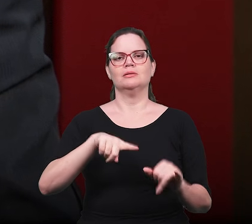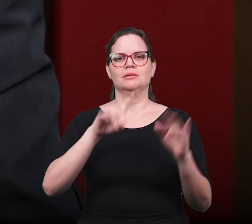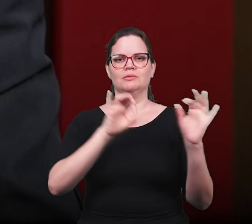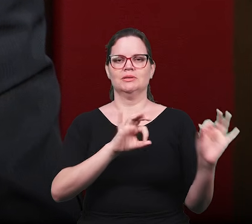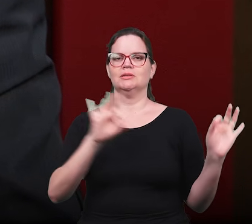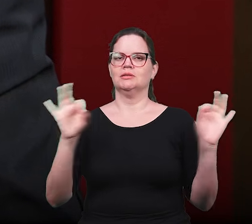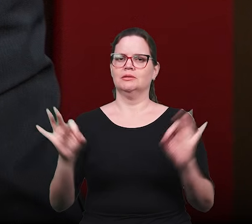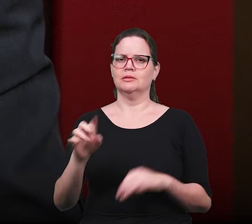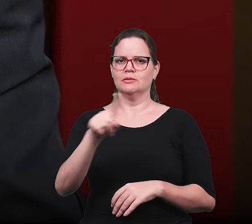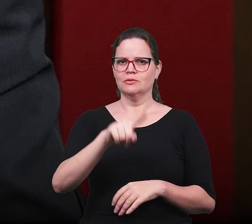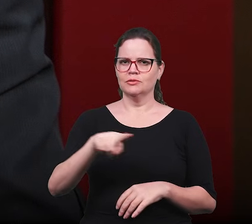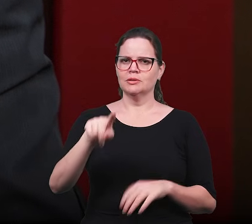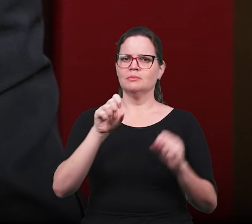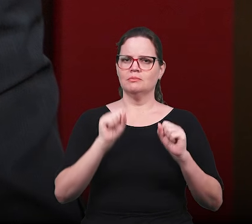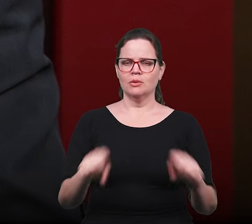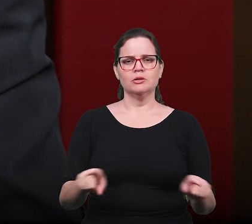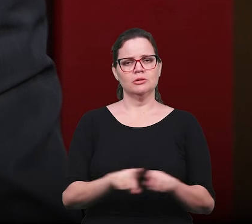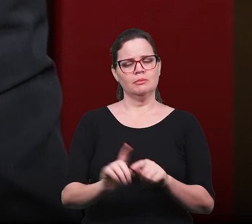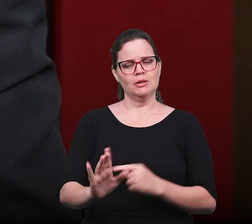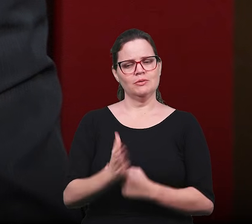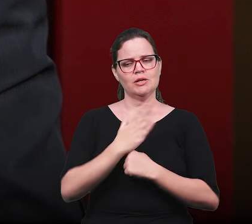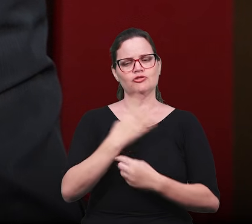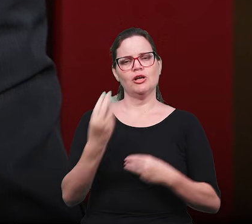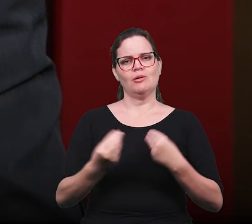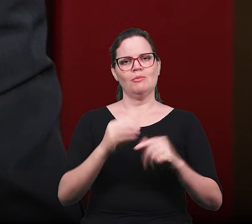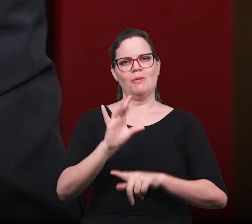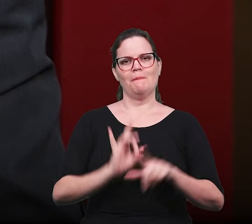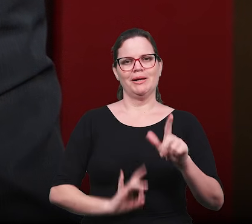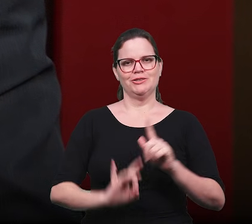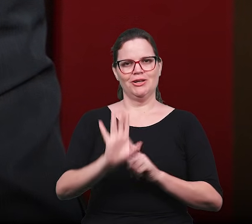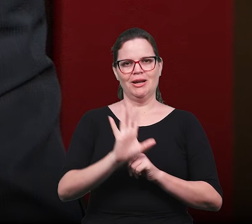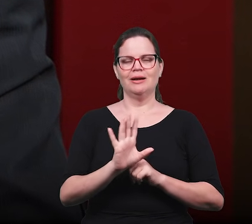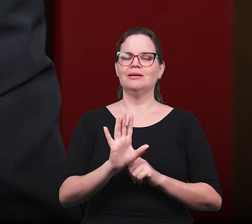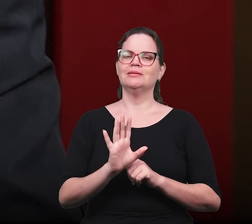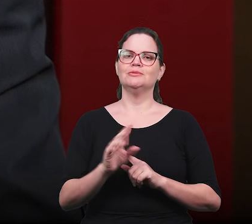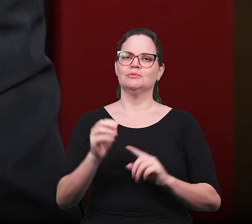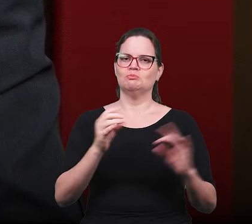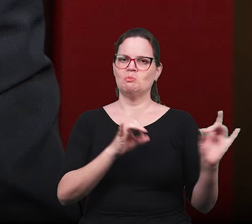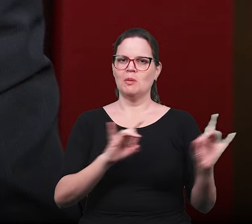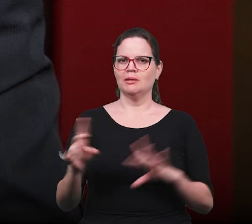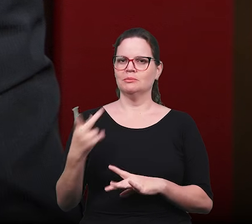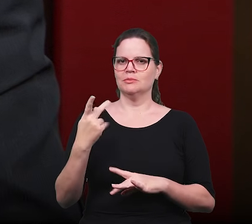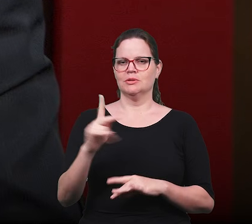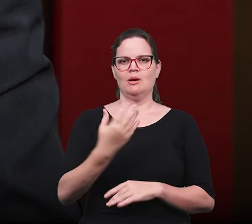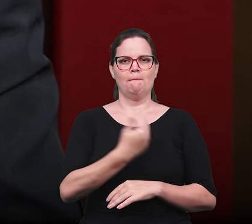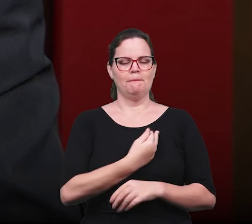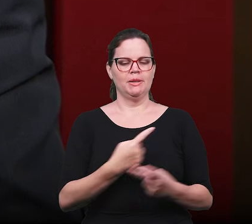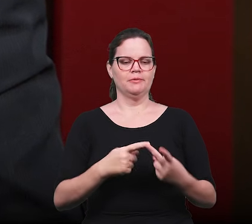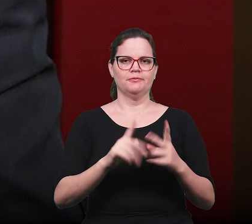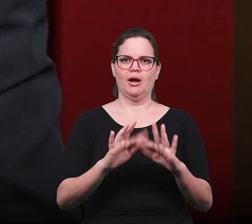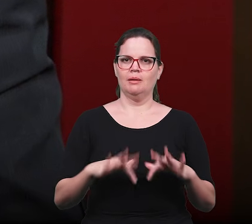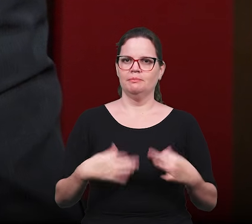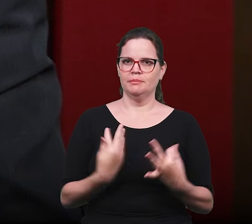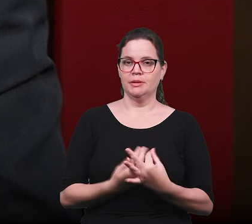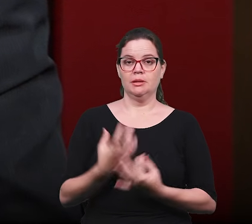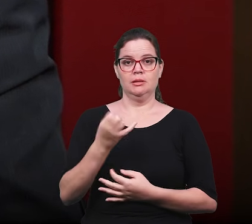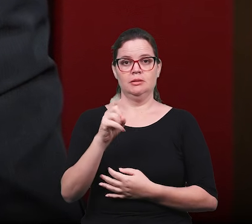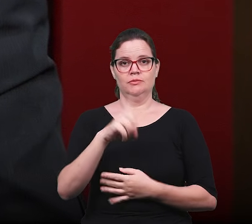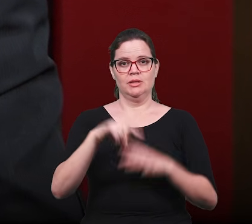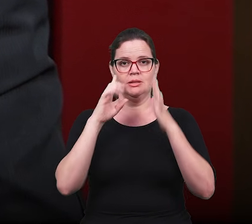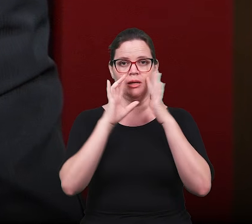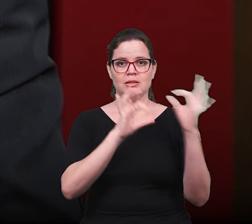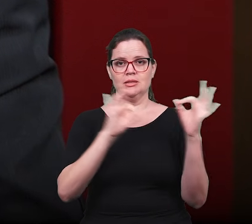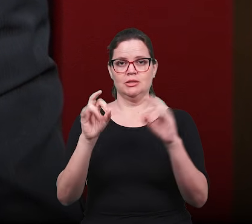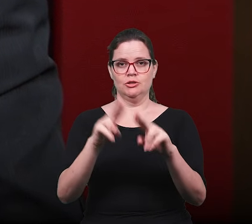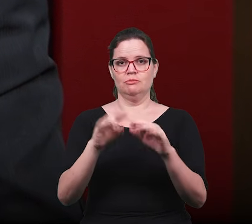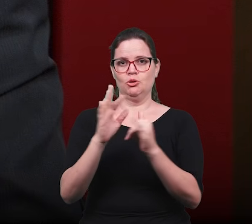assistindo que você pode contribuir compartilhando esse conteúdo com seus amigos, com seus familiares. Se você estiver assistindo